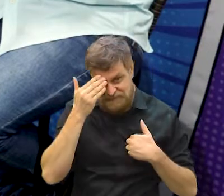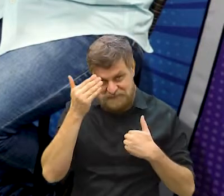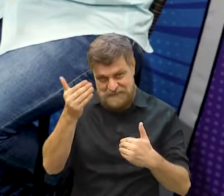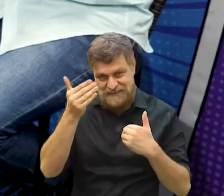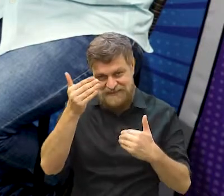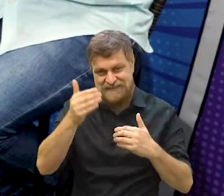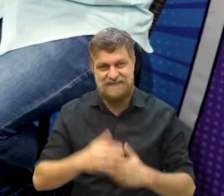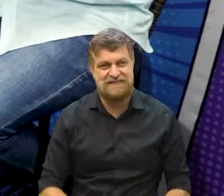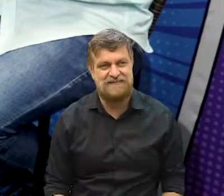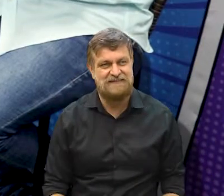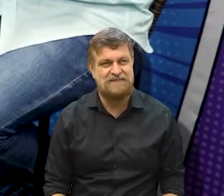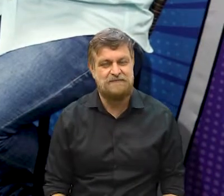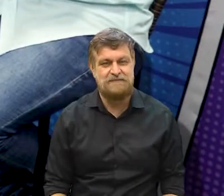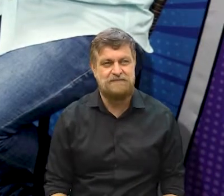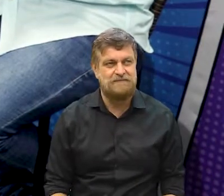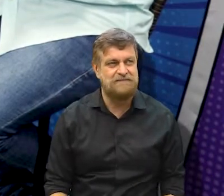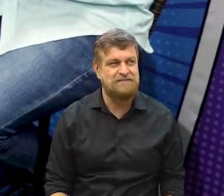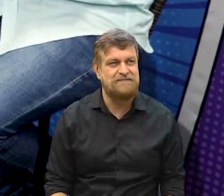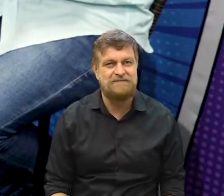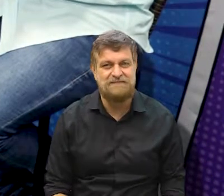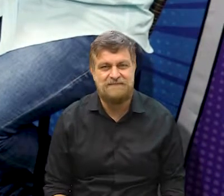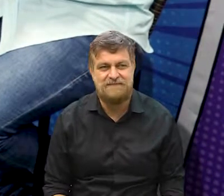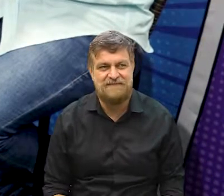mesmo. E olha só,